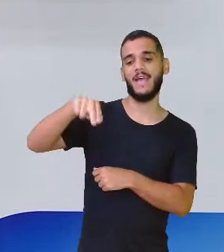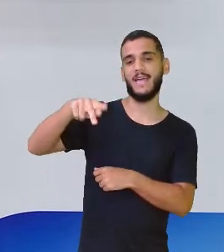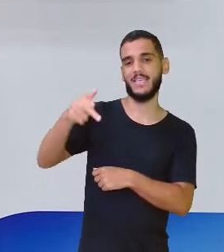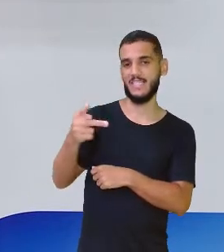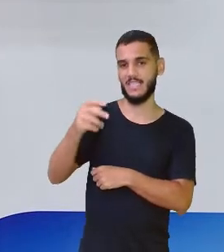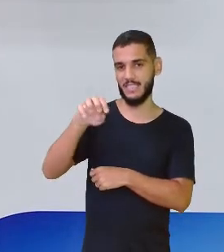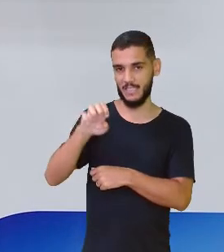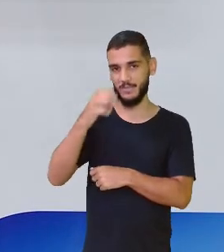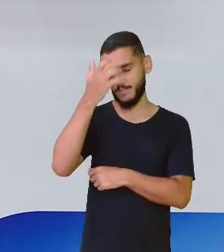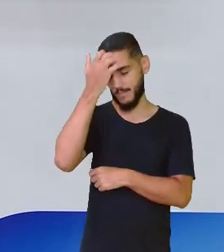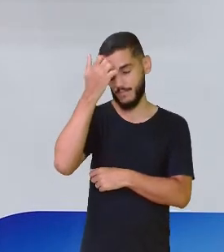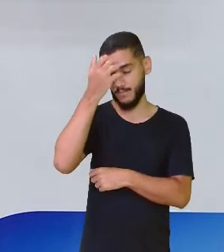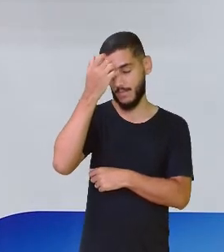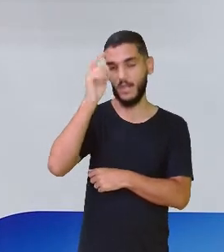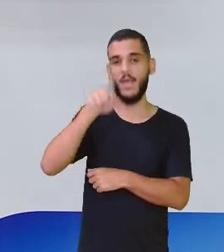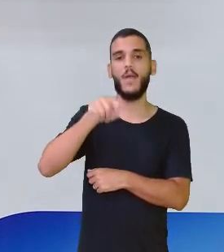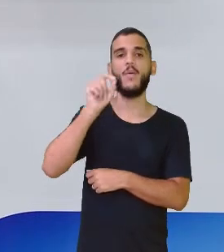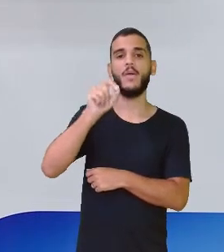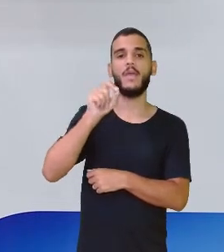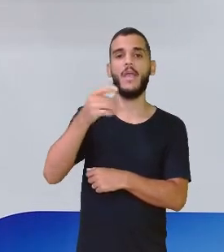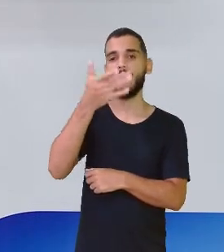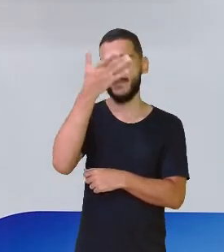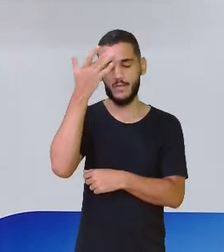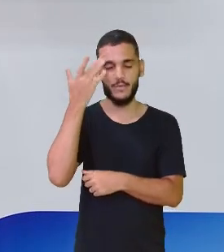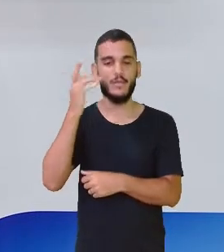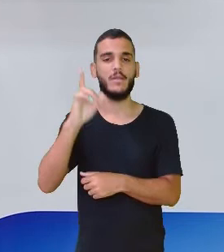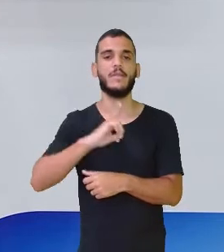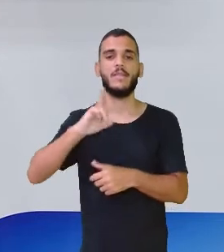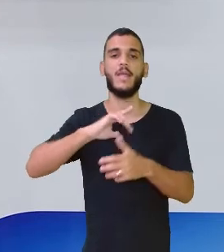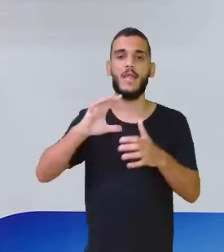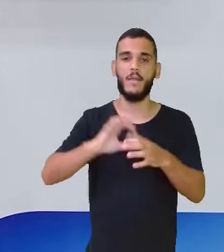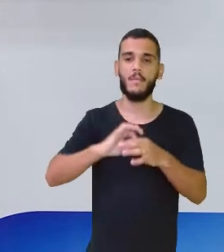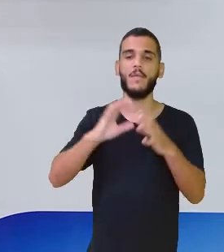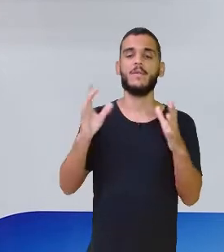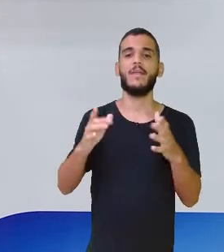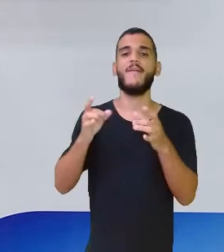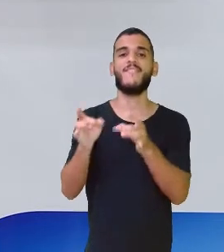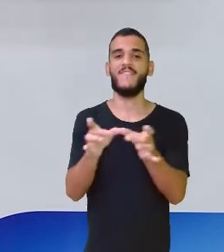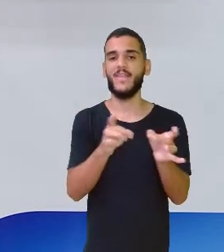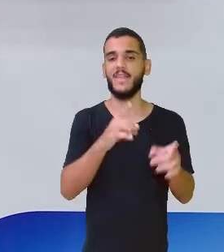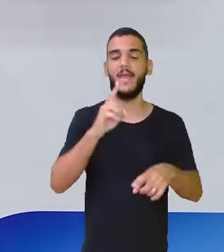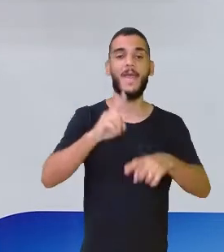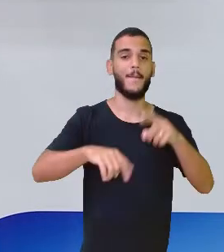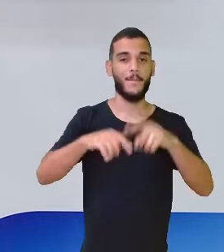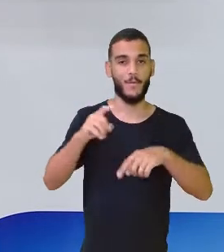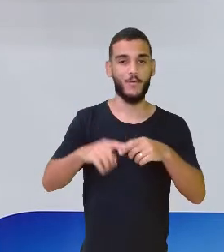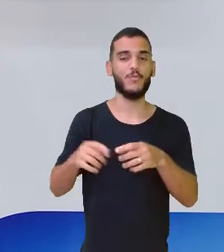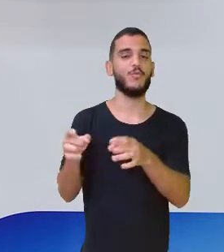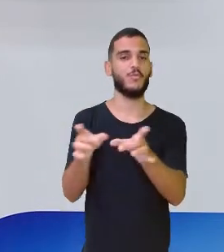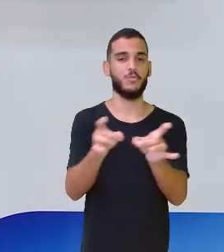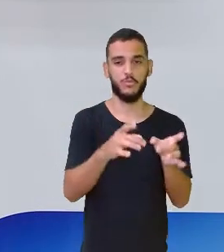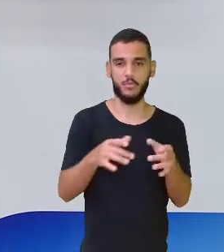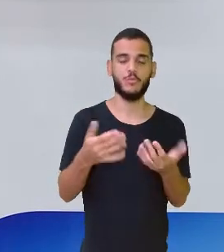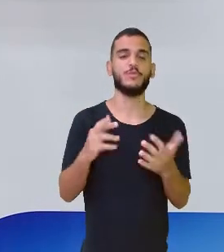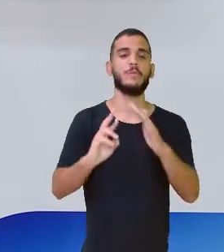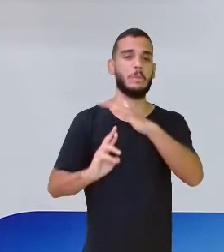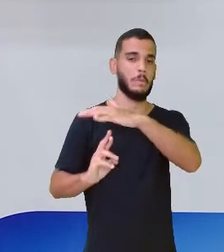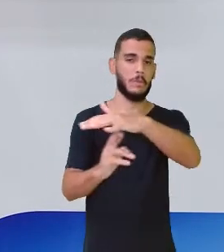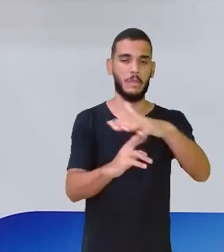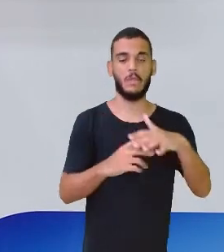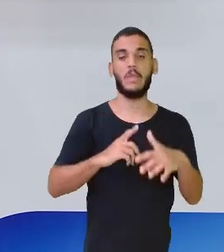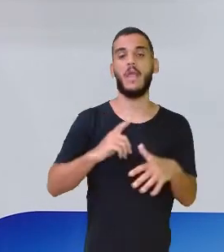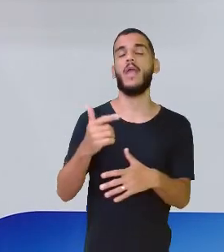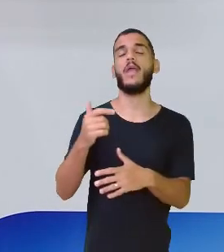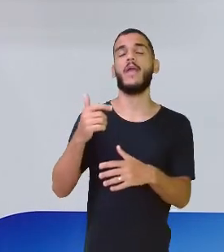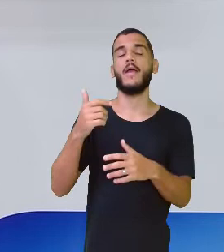as cidades, vender produtos, né, e trazer o dinheiro ali para os senhores. Então, essa era a estrutura, né, dos engenhos e